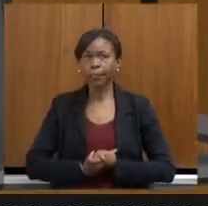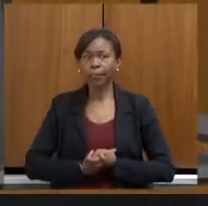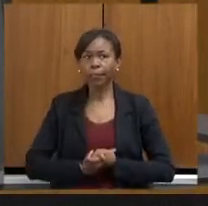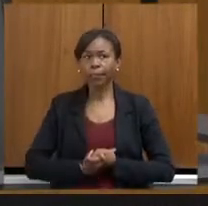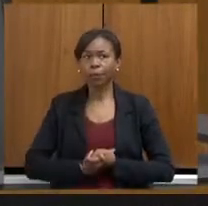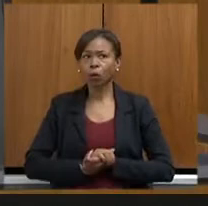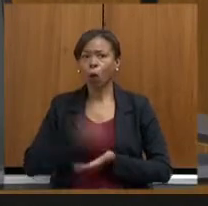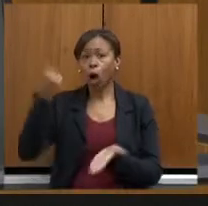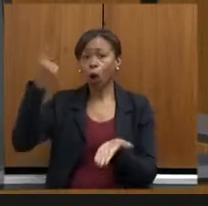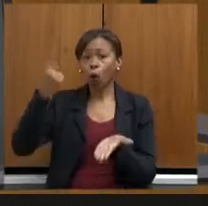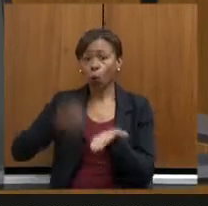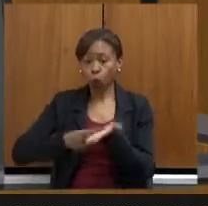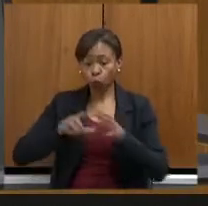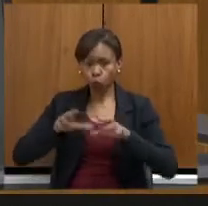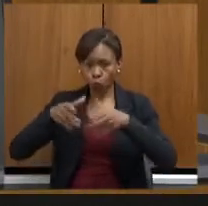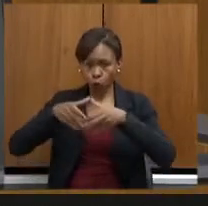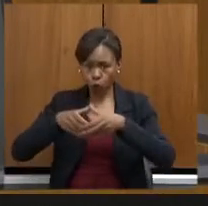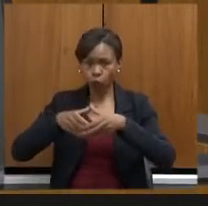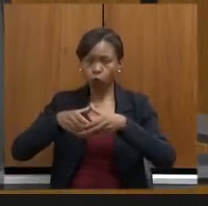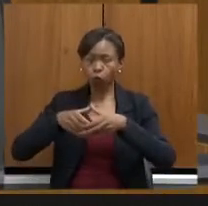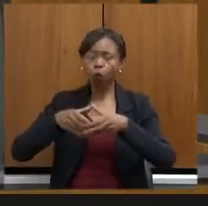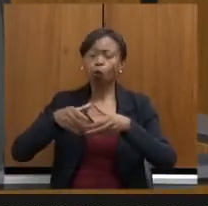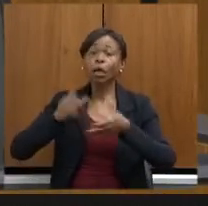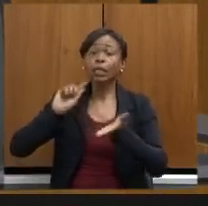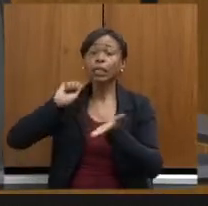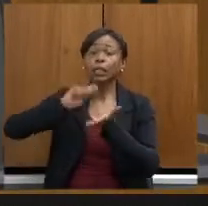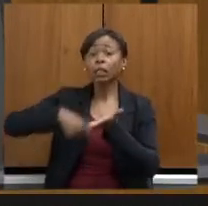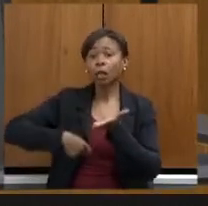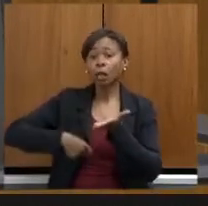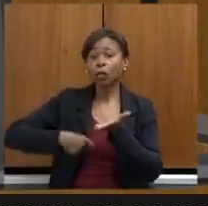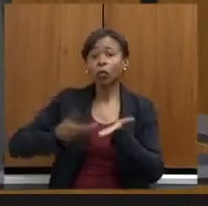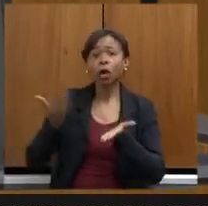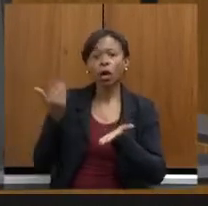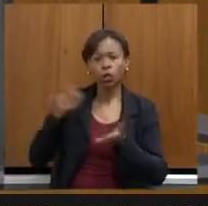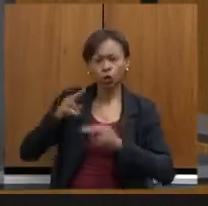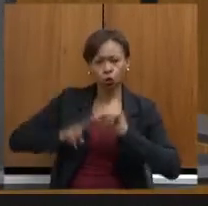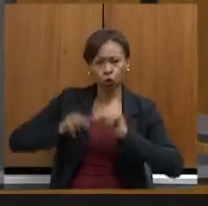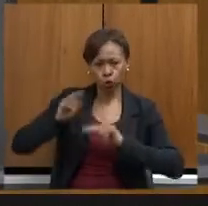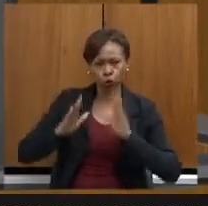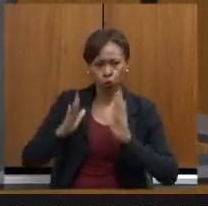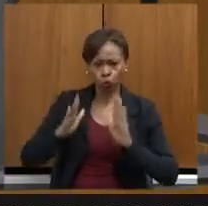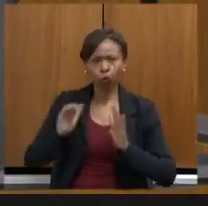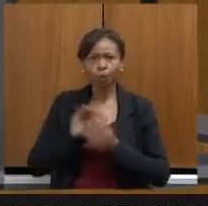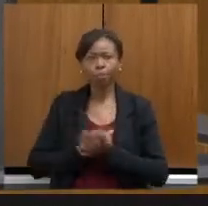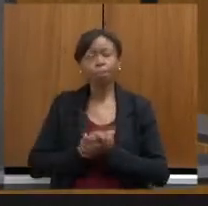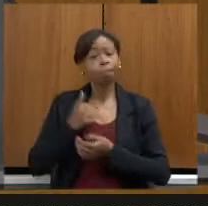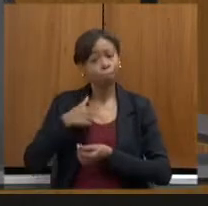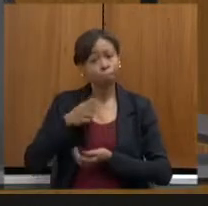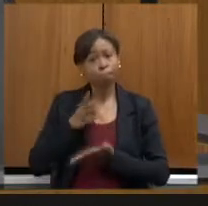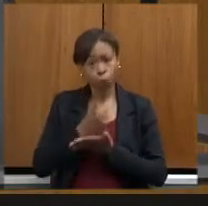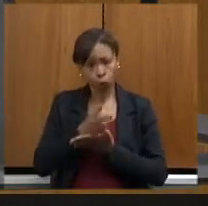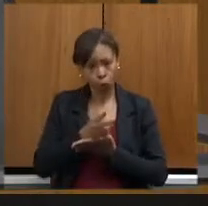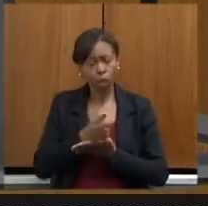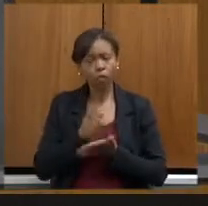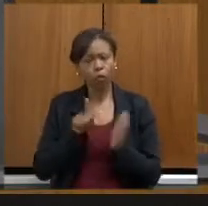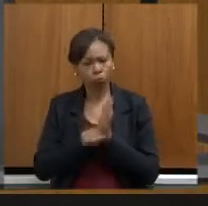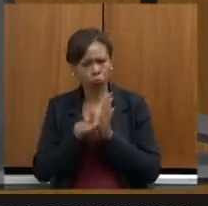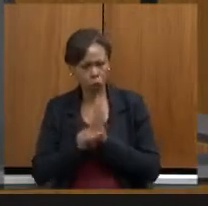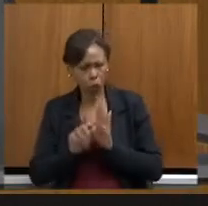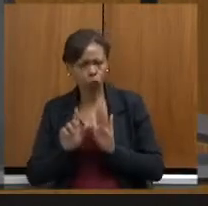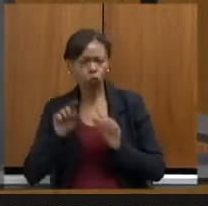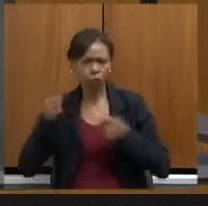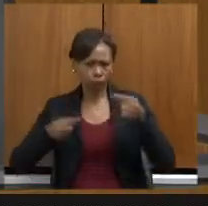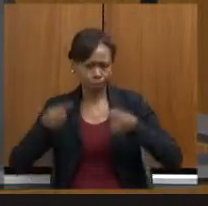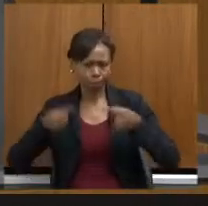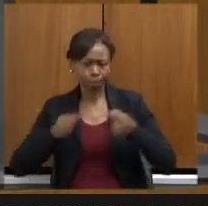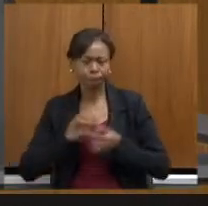quinzena de Junho então eu quero dar sequência às aí essas discussões que já foram iniciadas aqui no âmbito da Assembleia